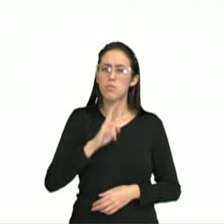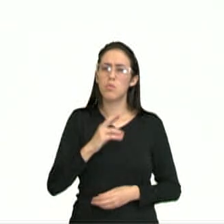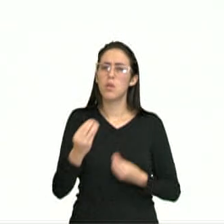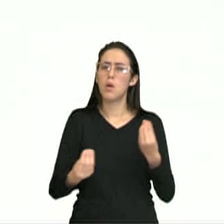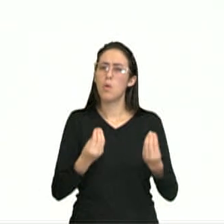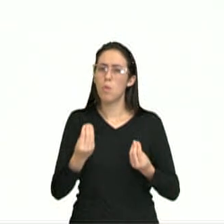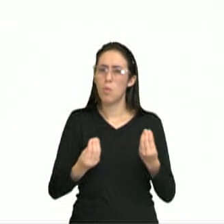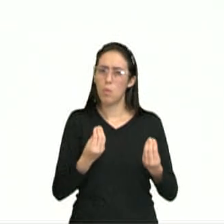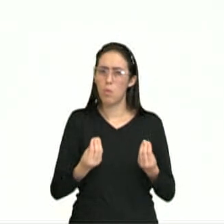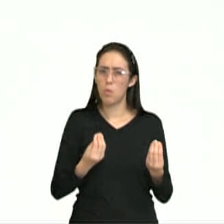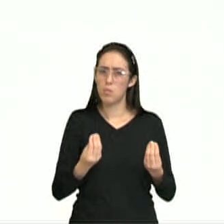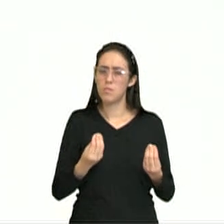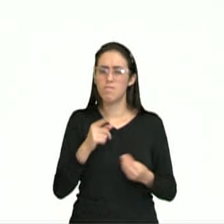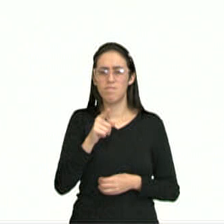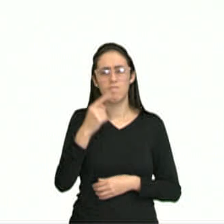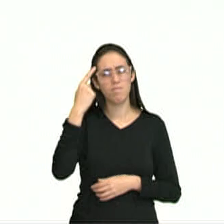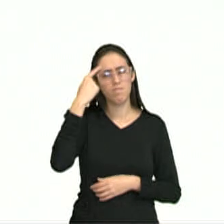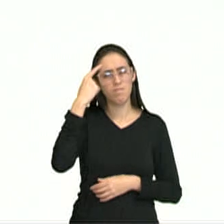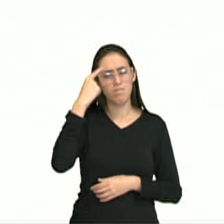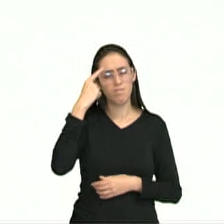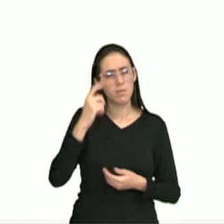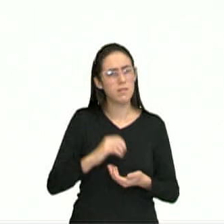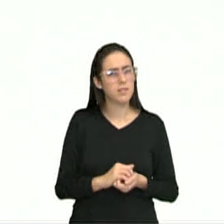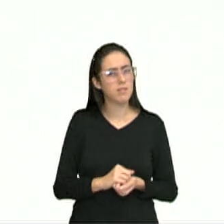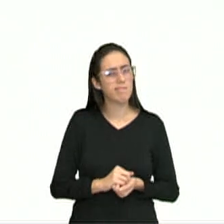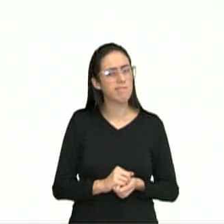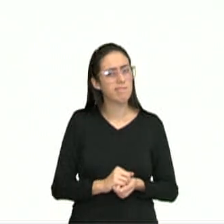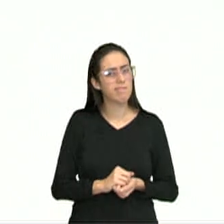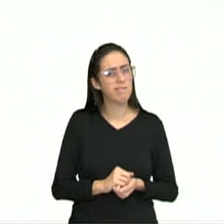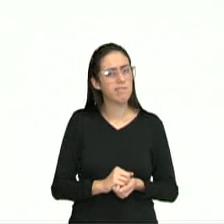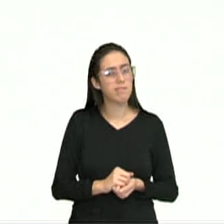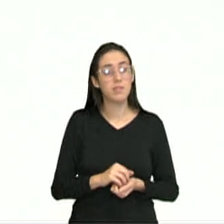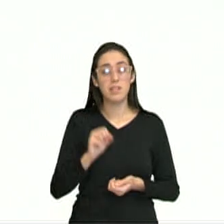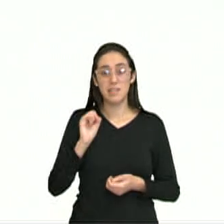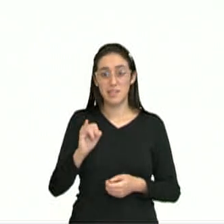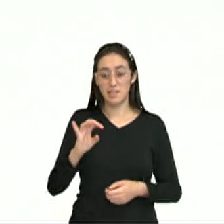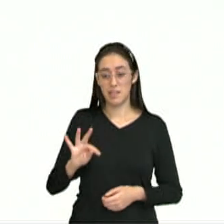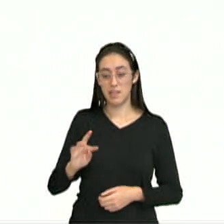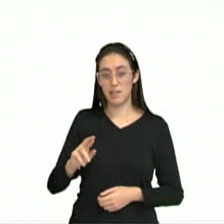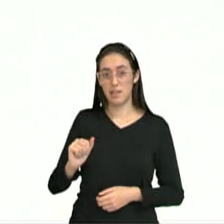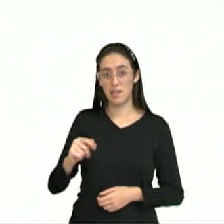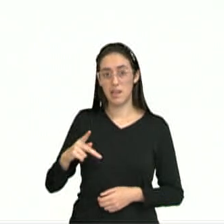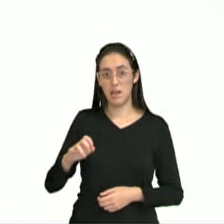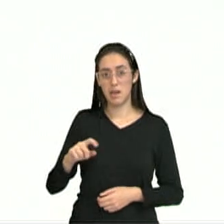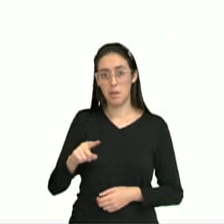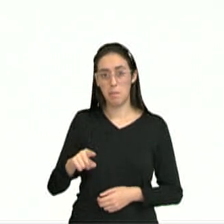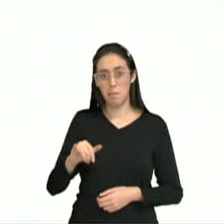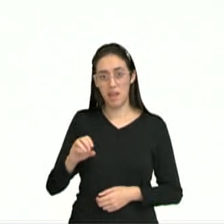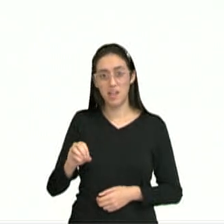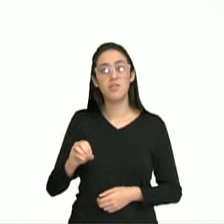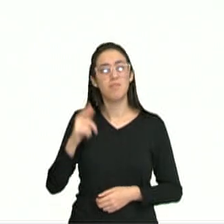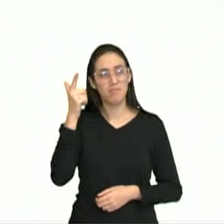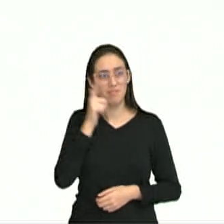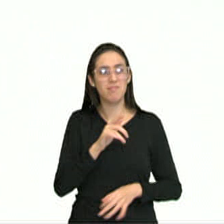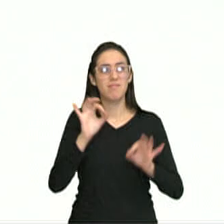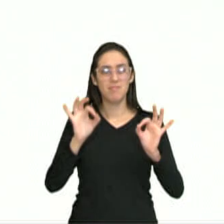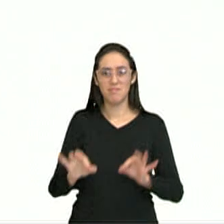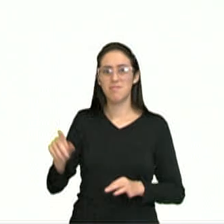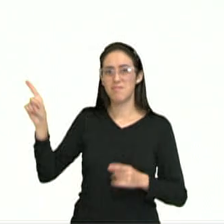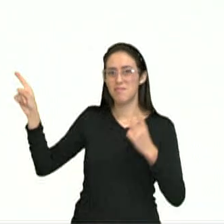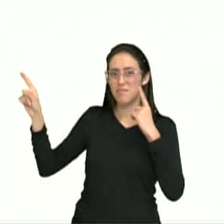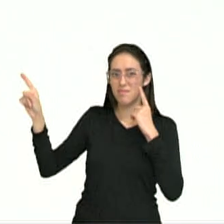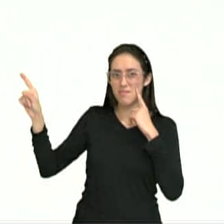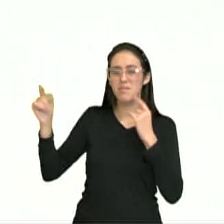é? Quem respondeu um trapézio acertou. Que aqui, ó, o formato, ó, vai dar exatamente